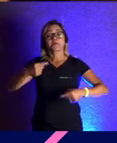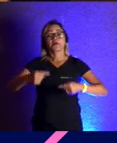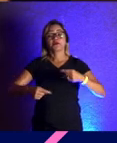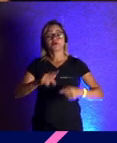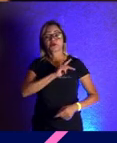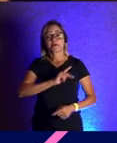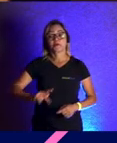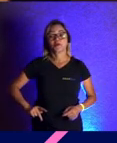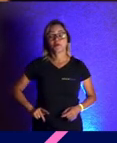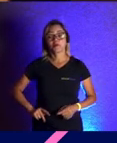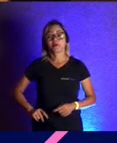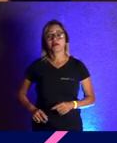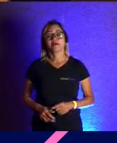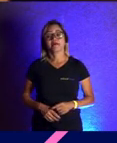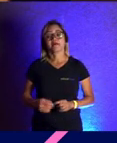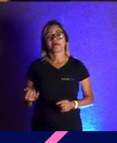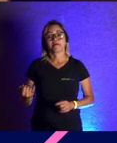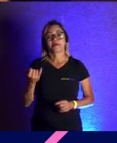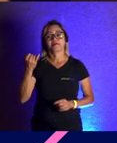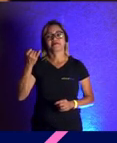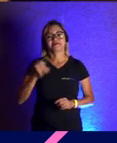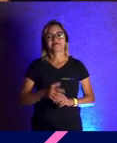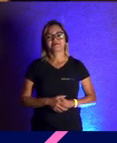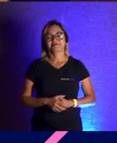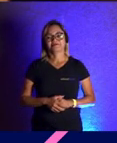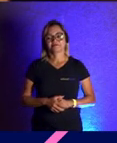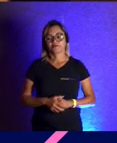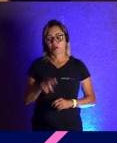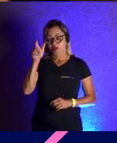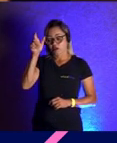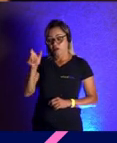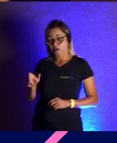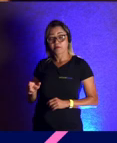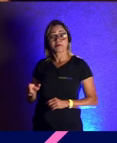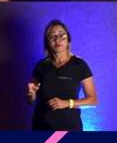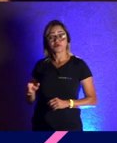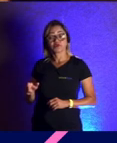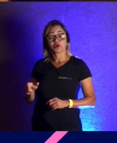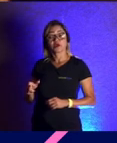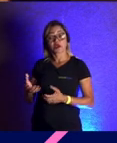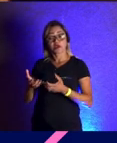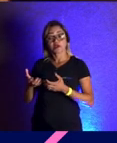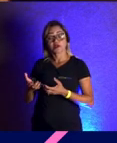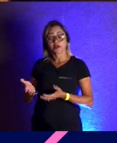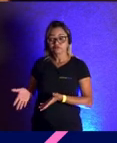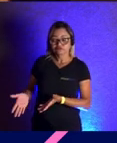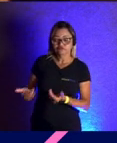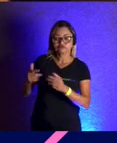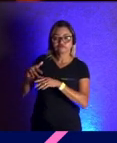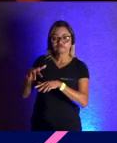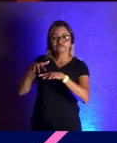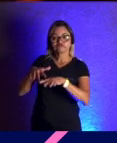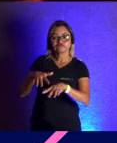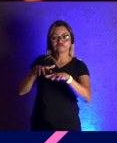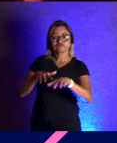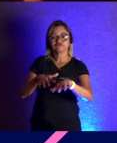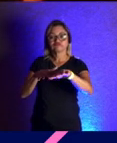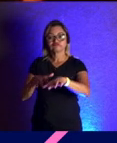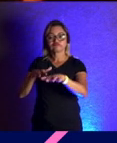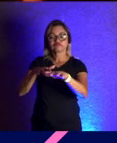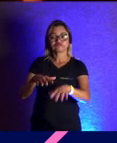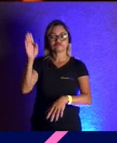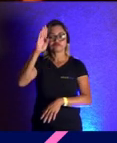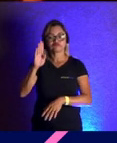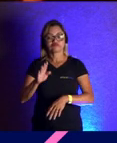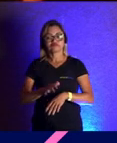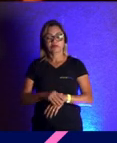y que digamos que hacer que querían movilizar a las personas en Brasil para que